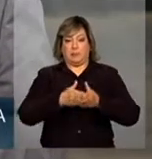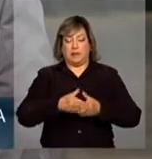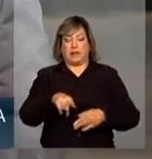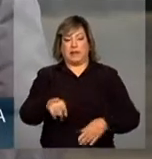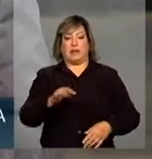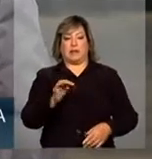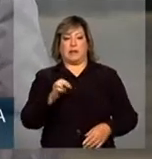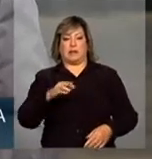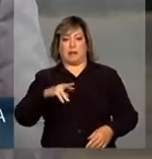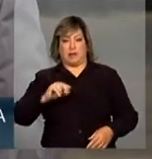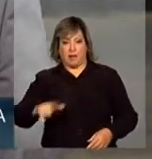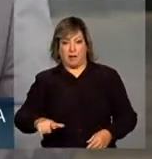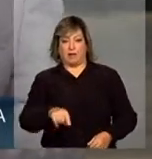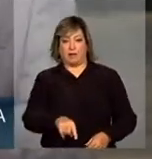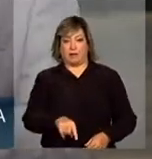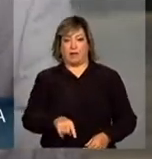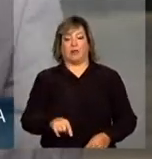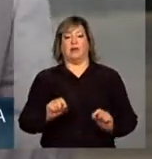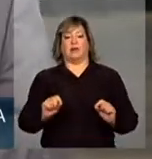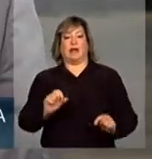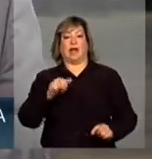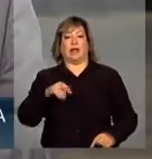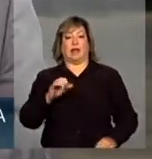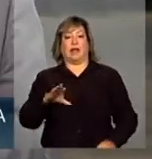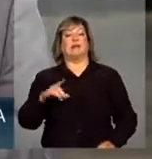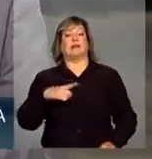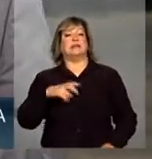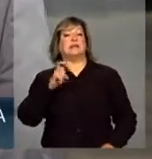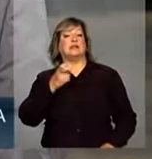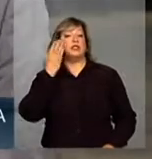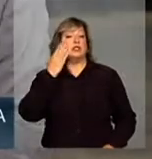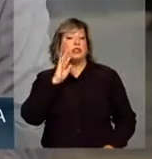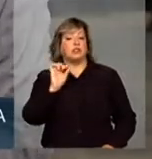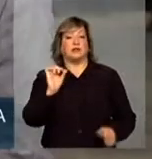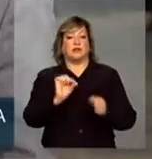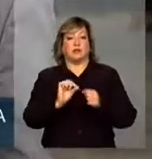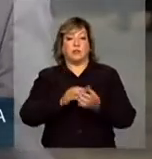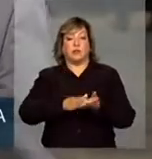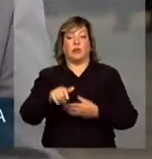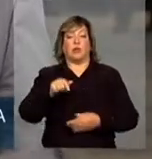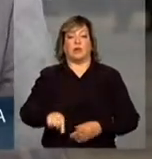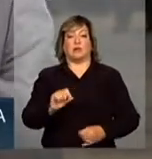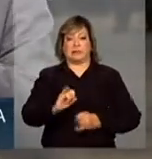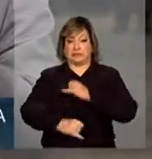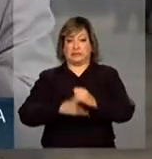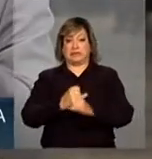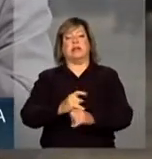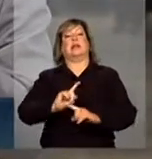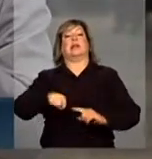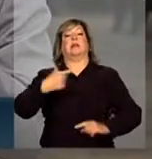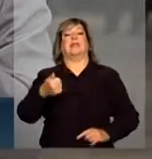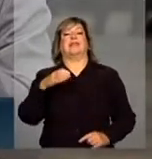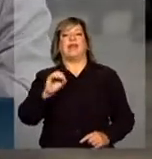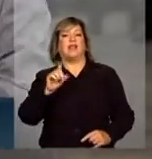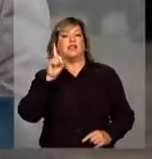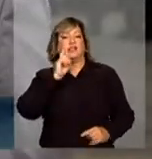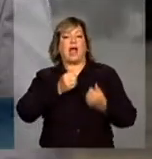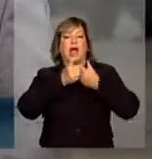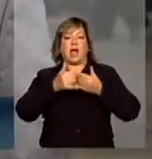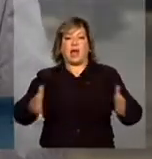terminal, a ANTAC tem 5 dias para publicar esse terminal no seu site e tem 10 dias para abrir o anúncio